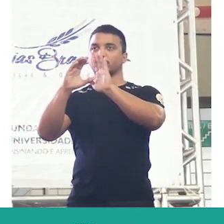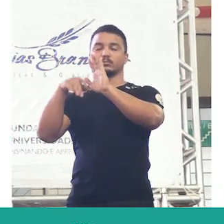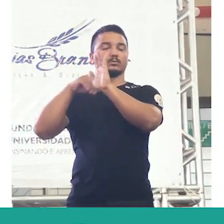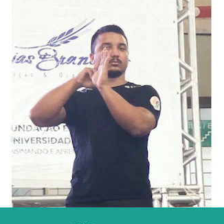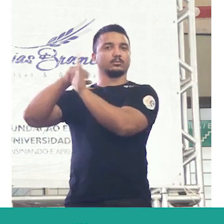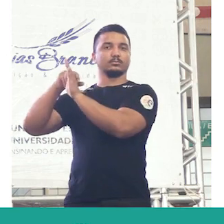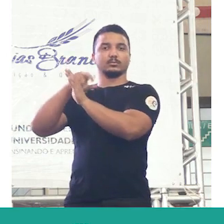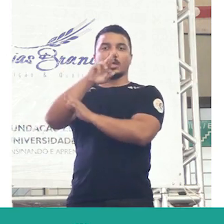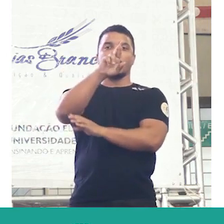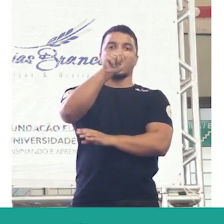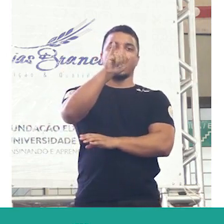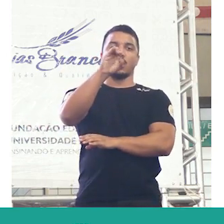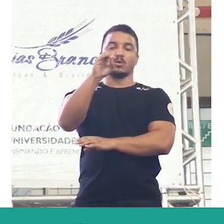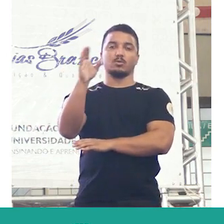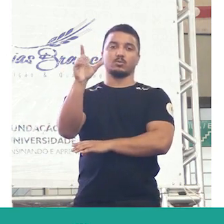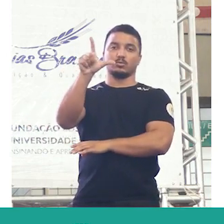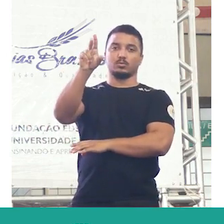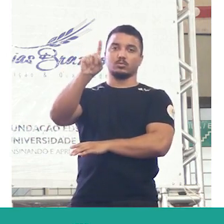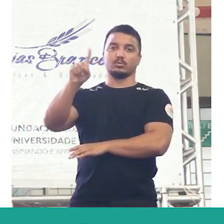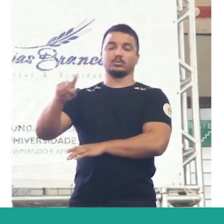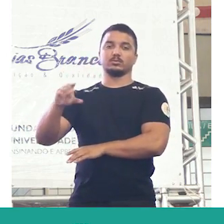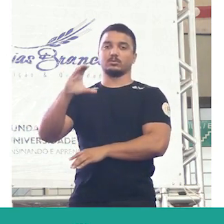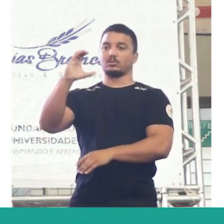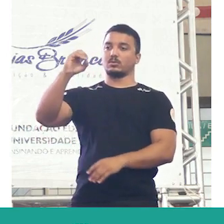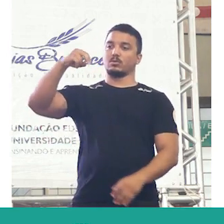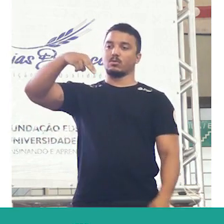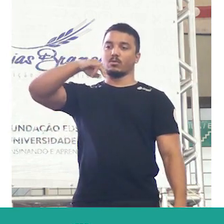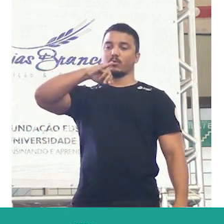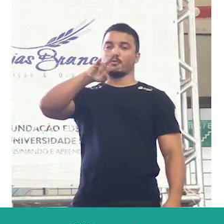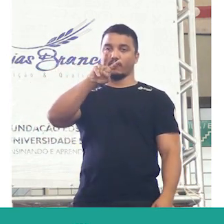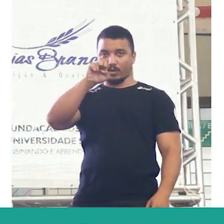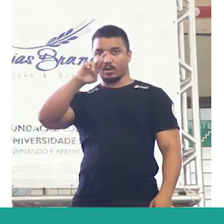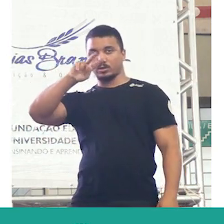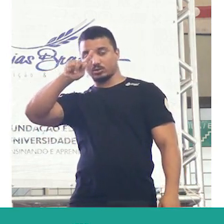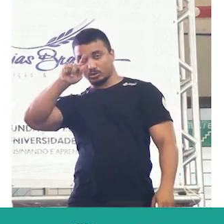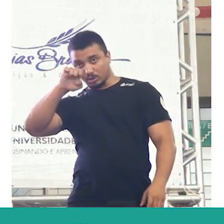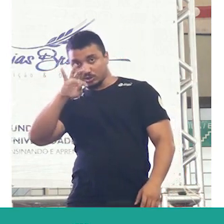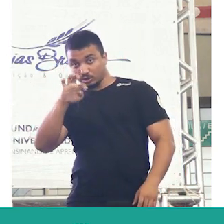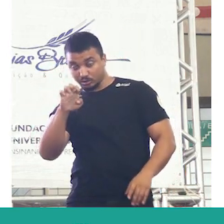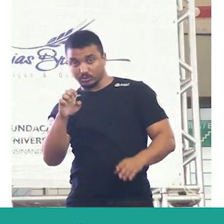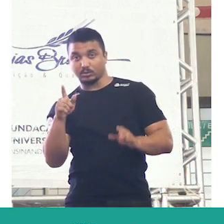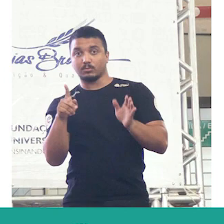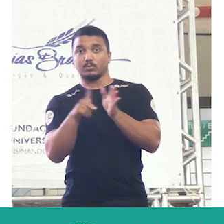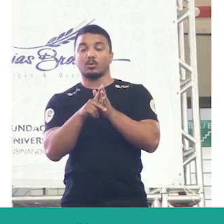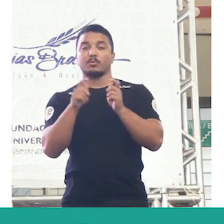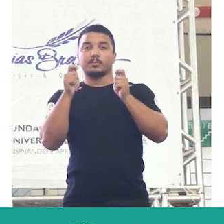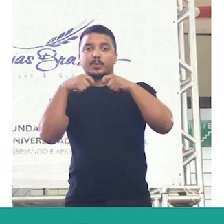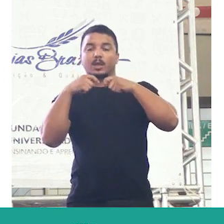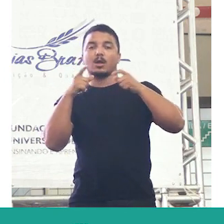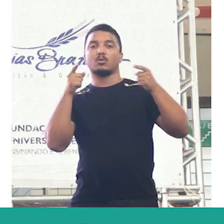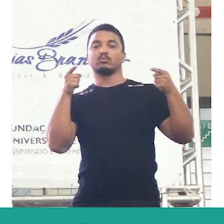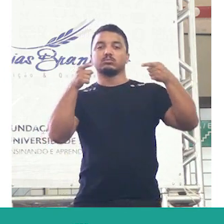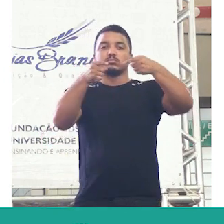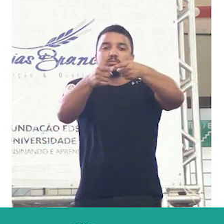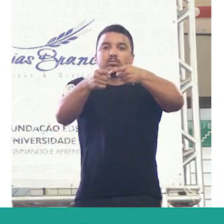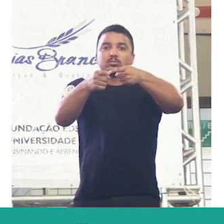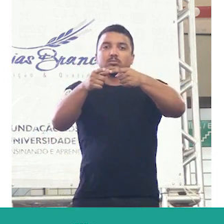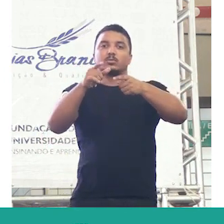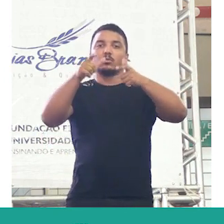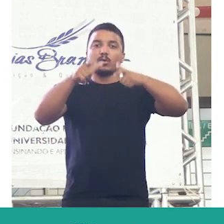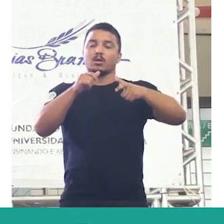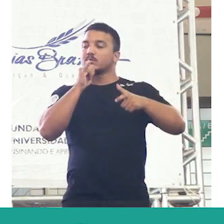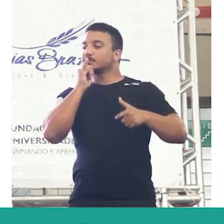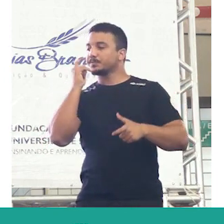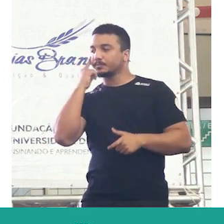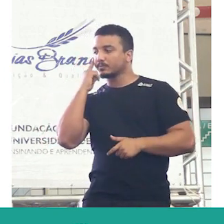são raios de luz convergente? São aqueles raios que vão para um ponto só. Olha, mostrando aqui